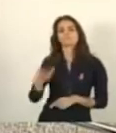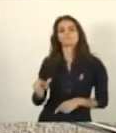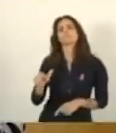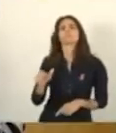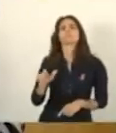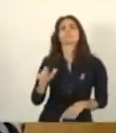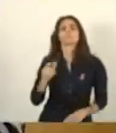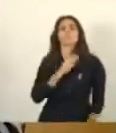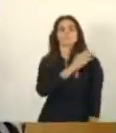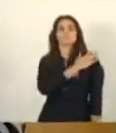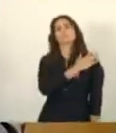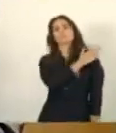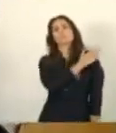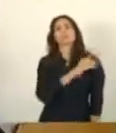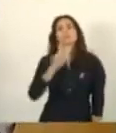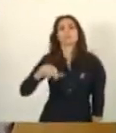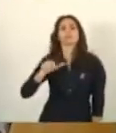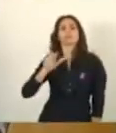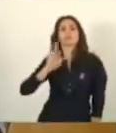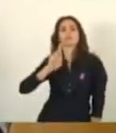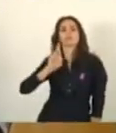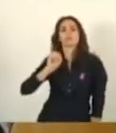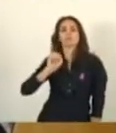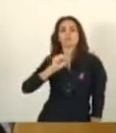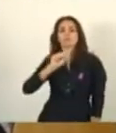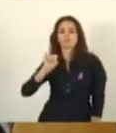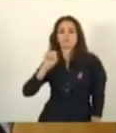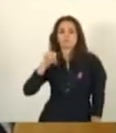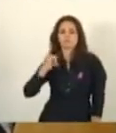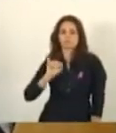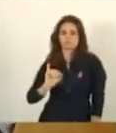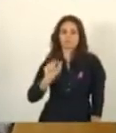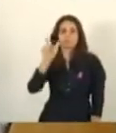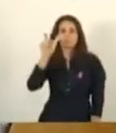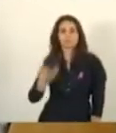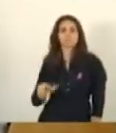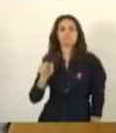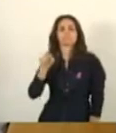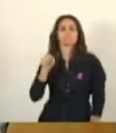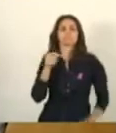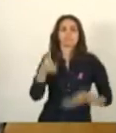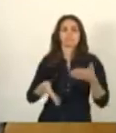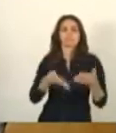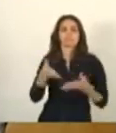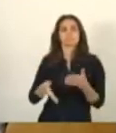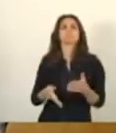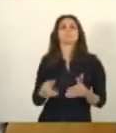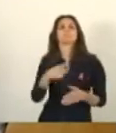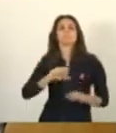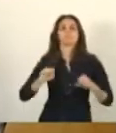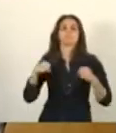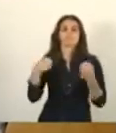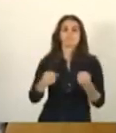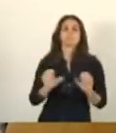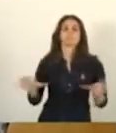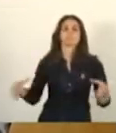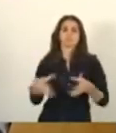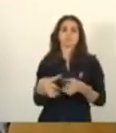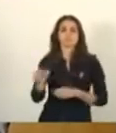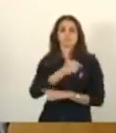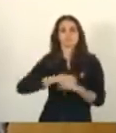sargento Rossini. Sargento Rossini teve uma grande participação na defesa da sociedade